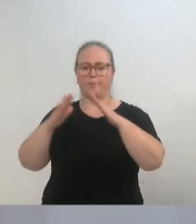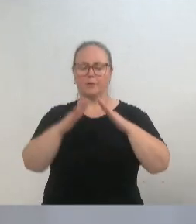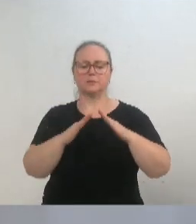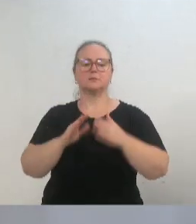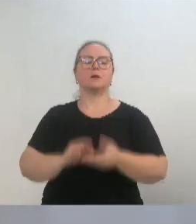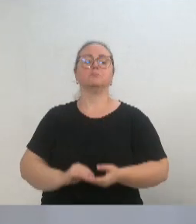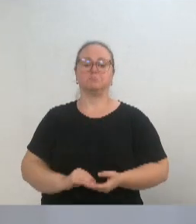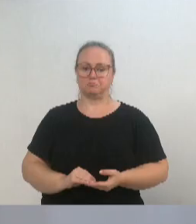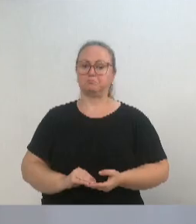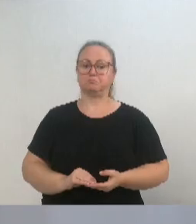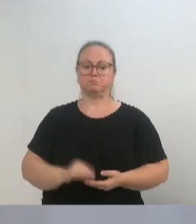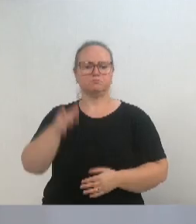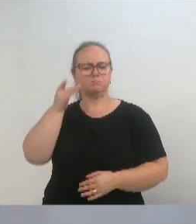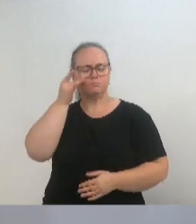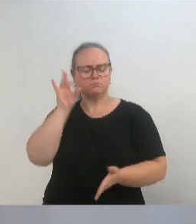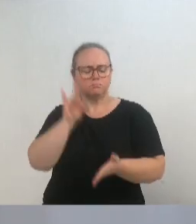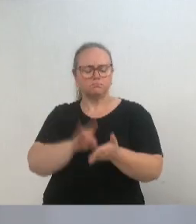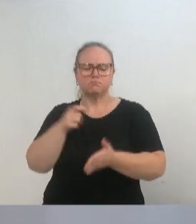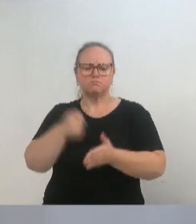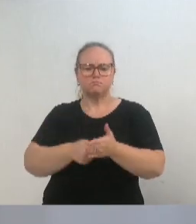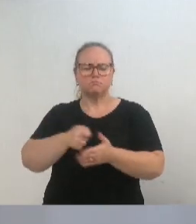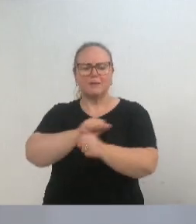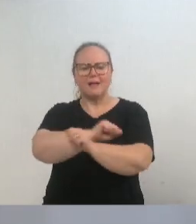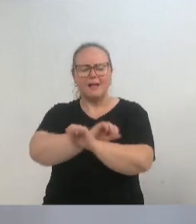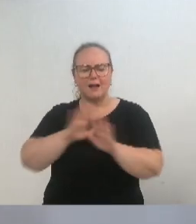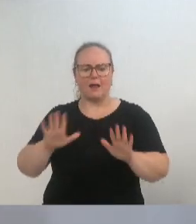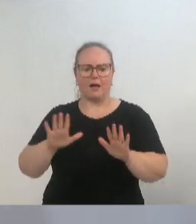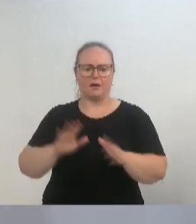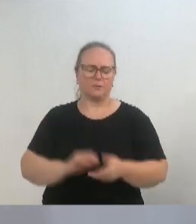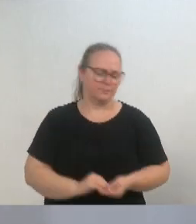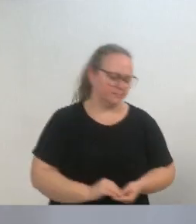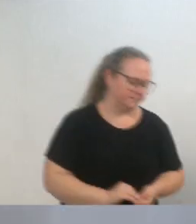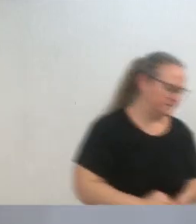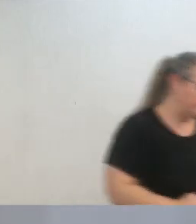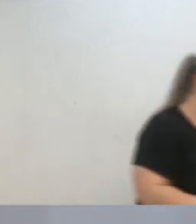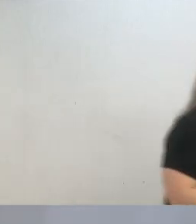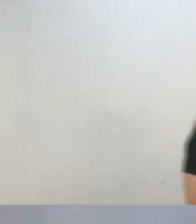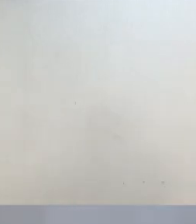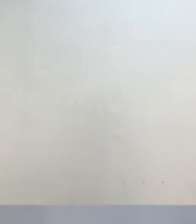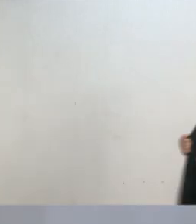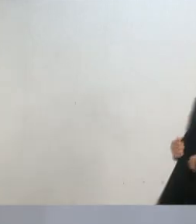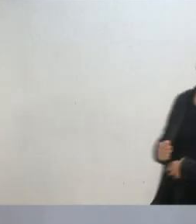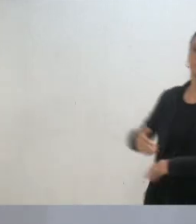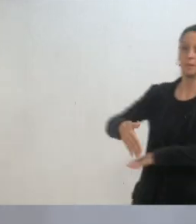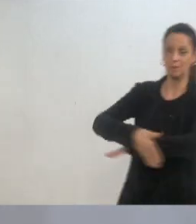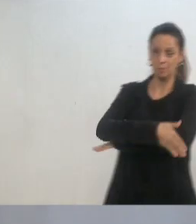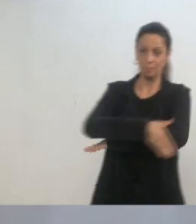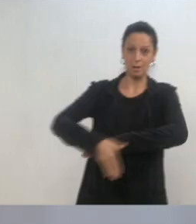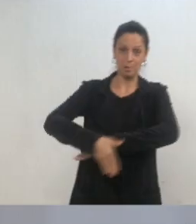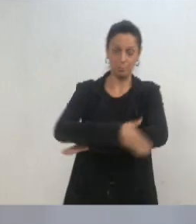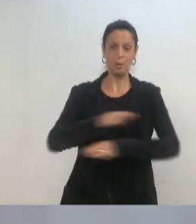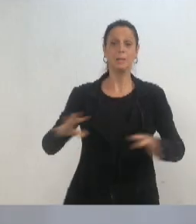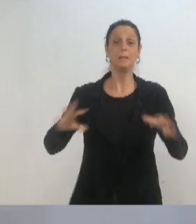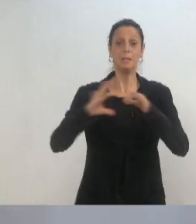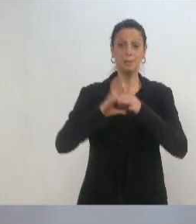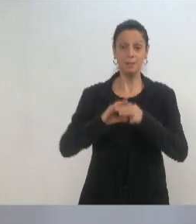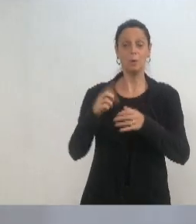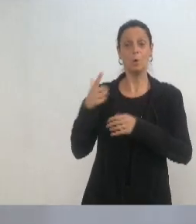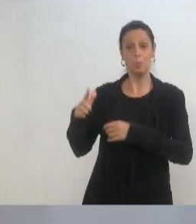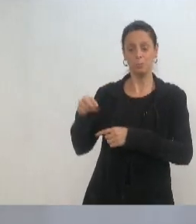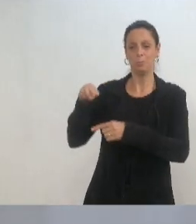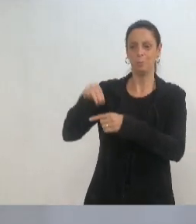com uma reivindicação bastante clara e justa, que é a pavimentação daquela rua. É uma rua de ligação com o município vizinho, é uma